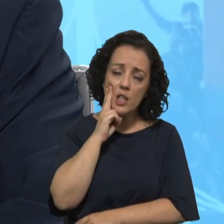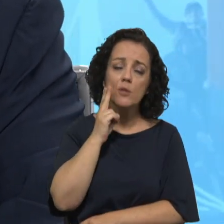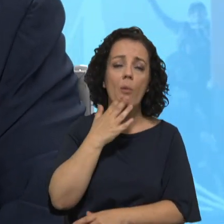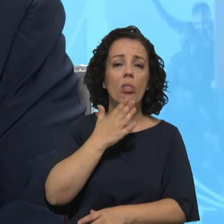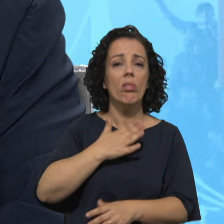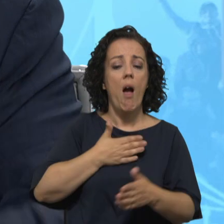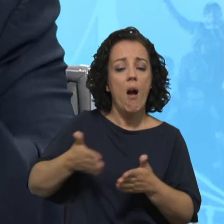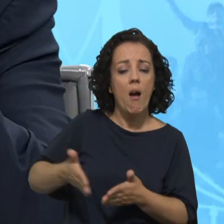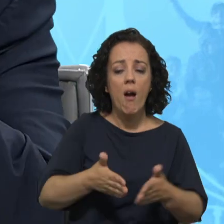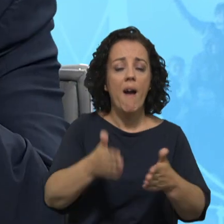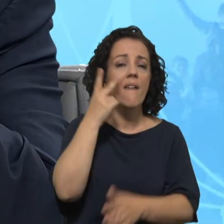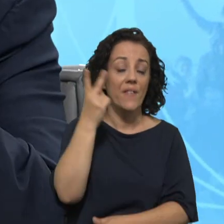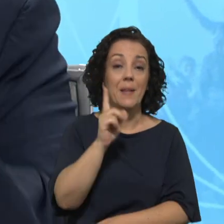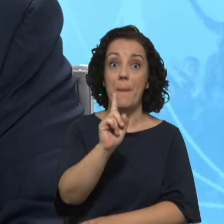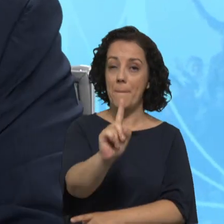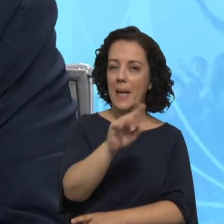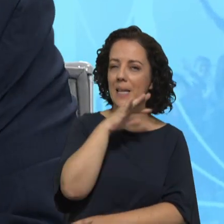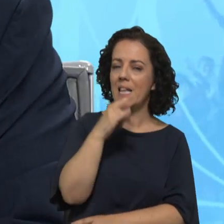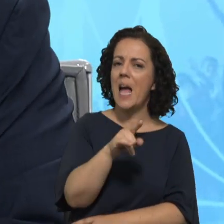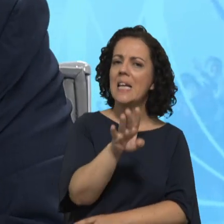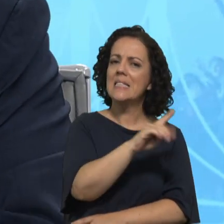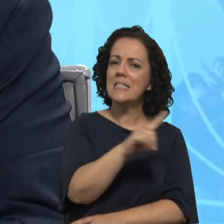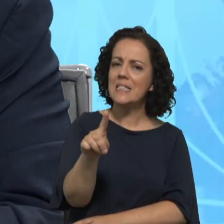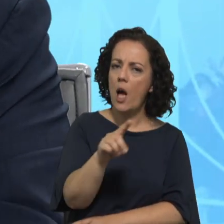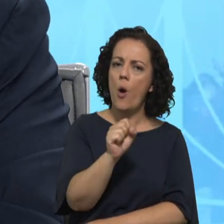São Gregório Magno chama ao Espírito Santo o artista.